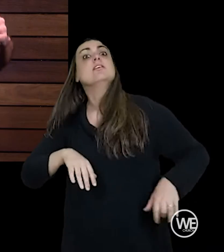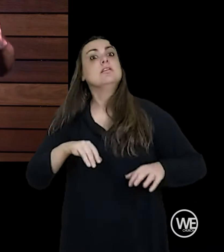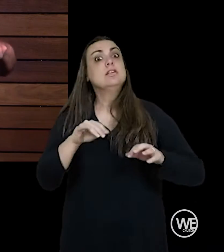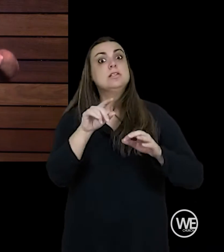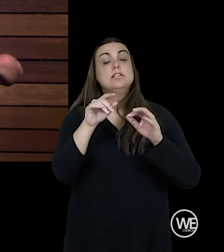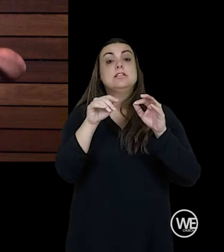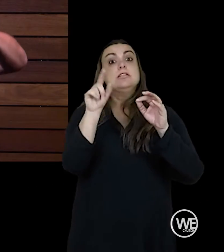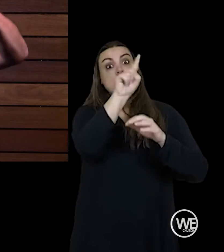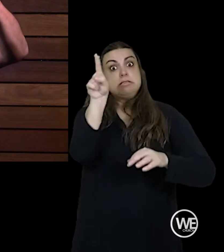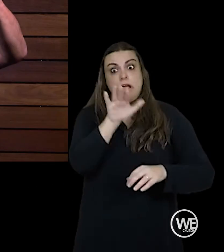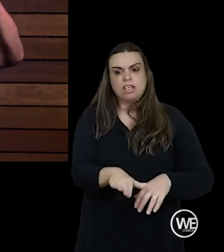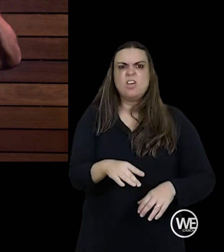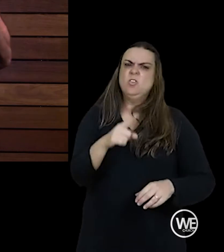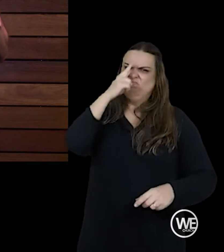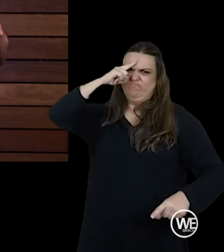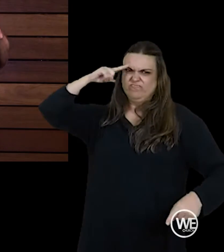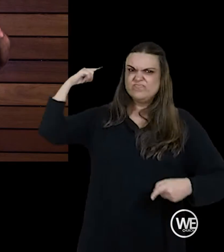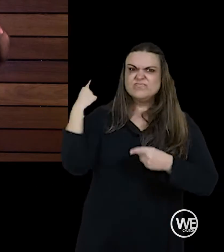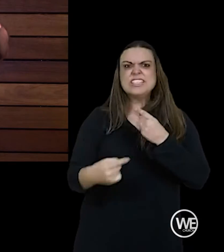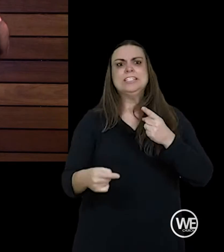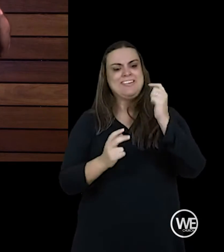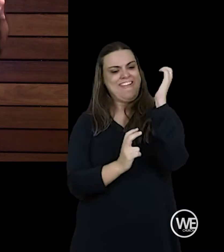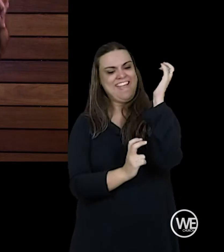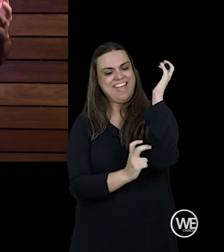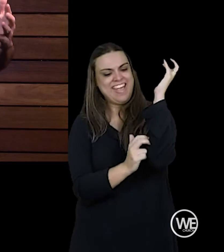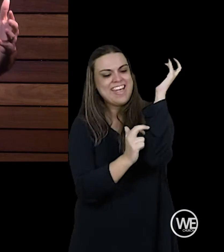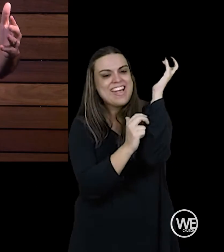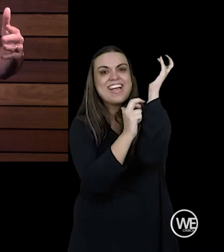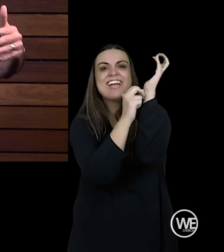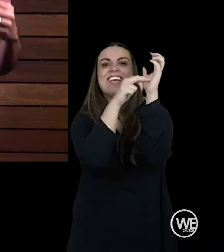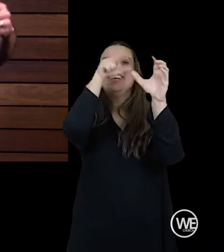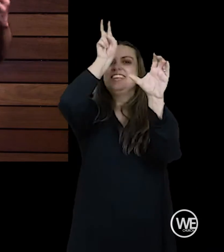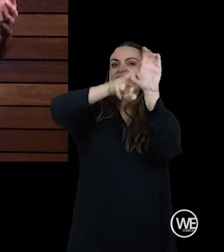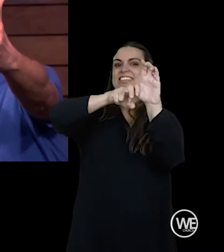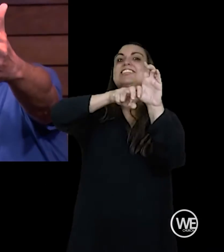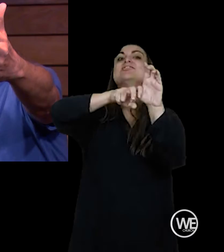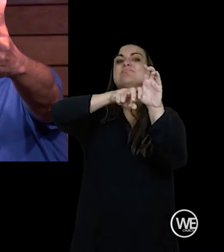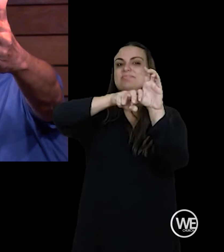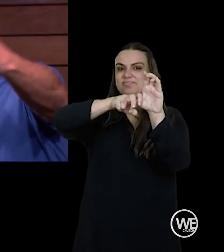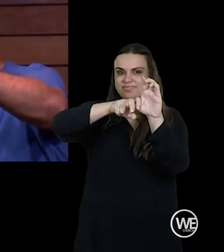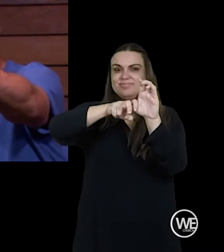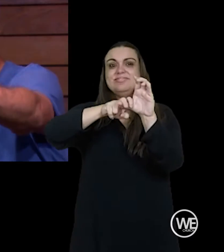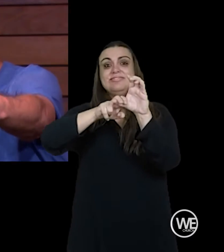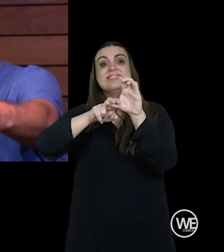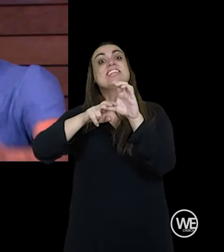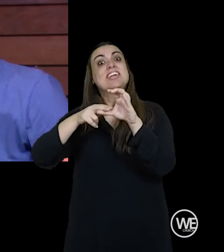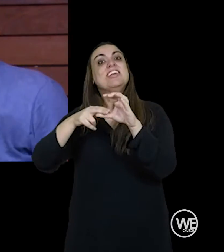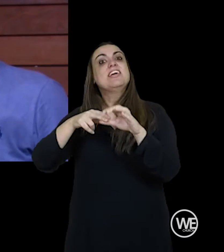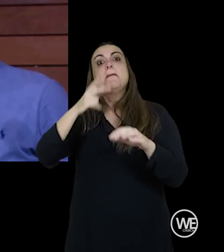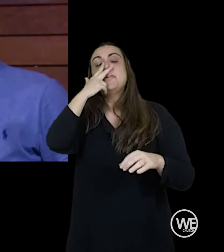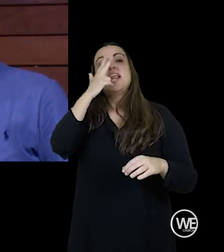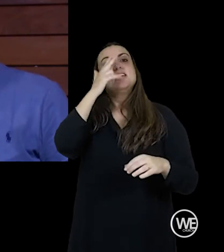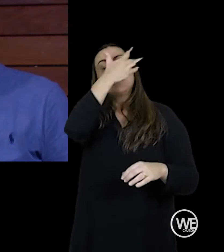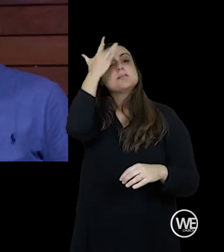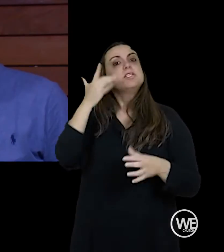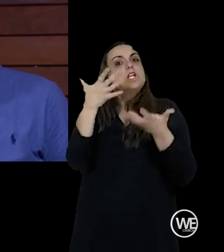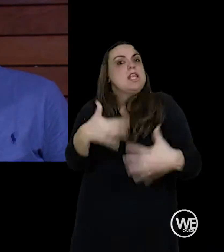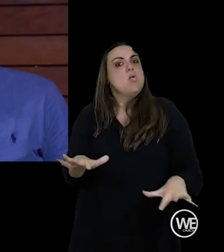também tentou impedir que Jesus convidasse o dono da casa para jantar na casa do dono da